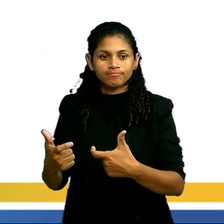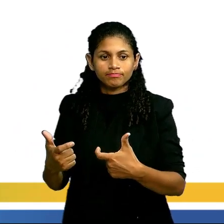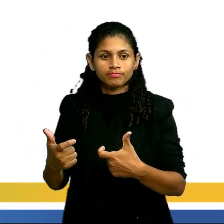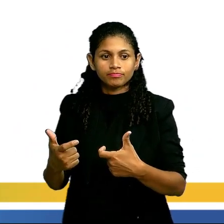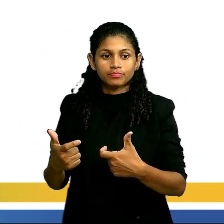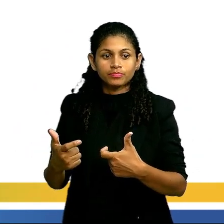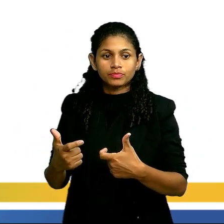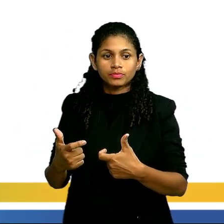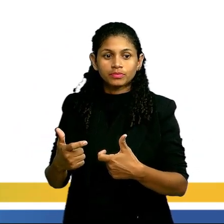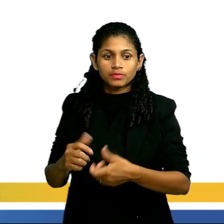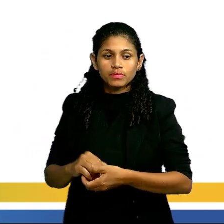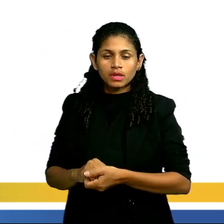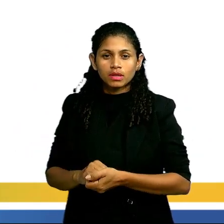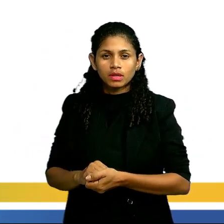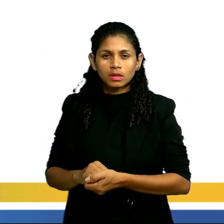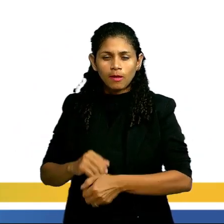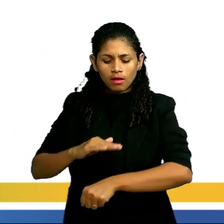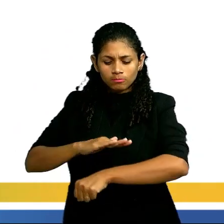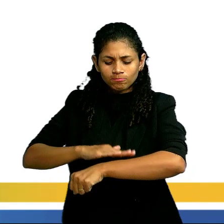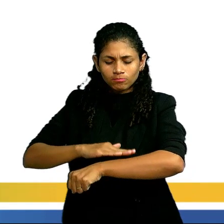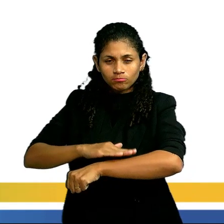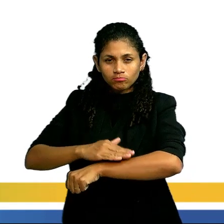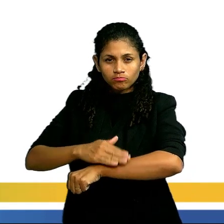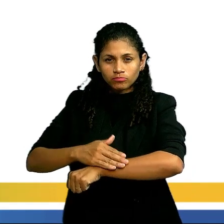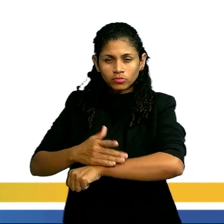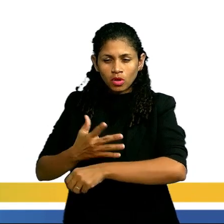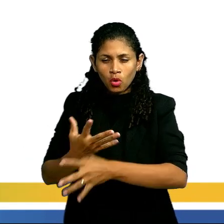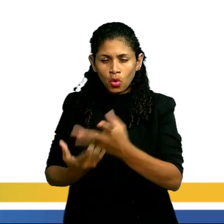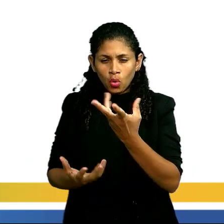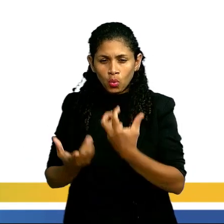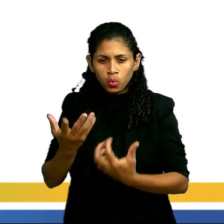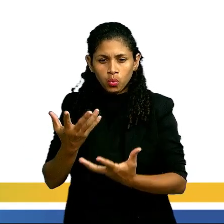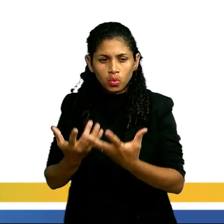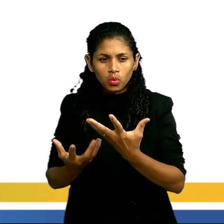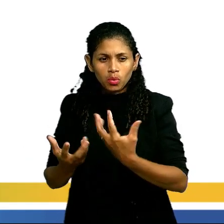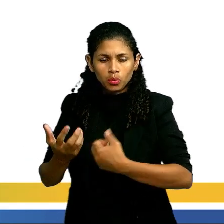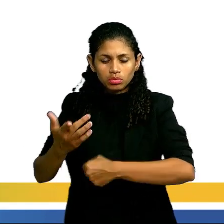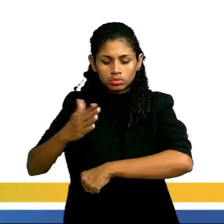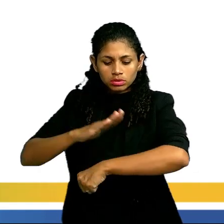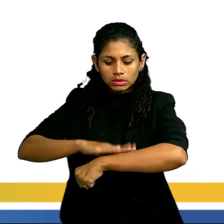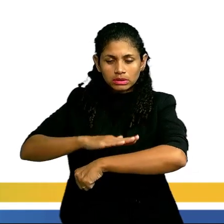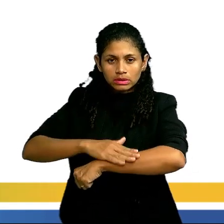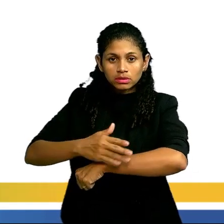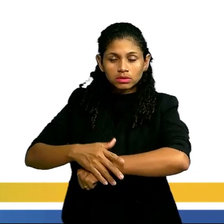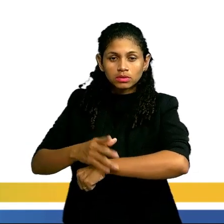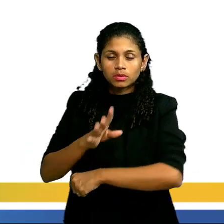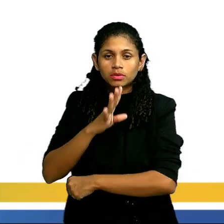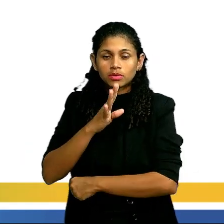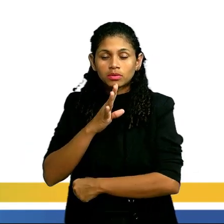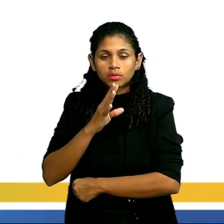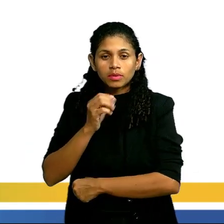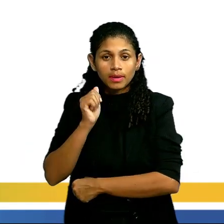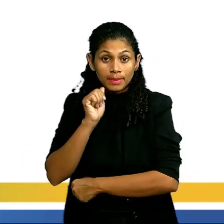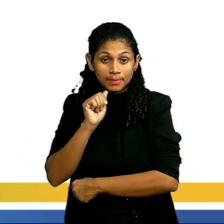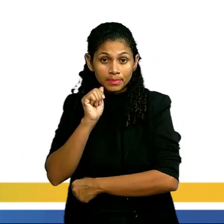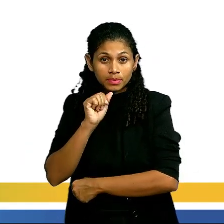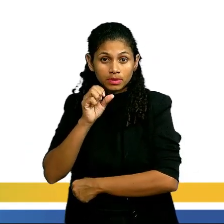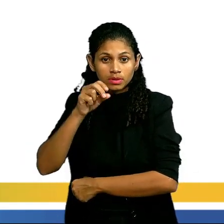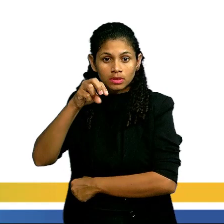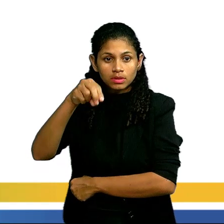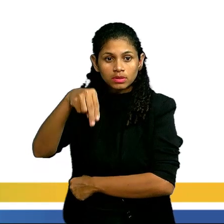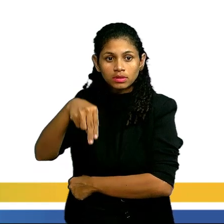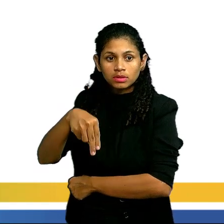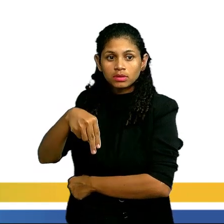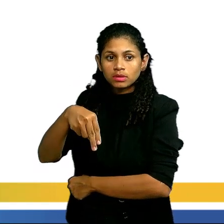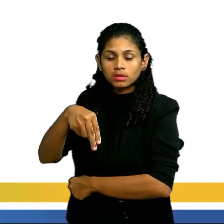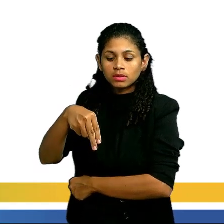queimaduras profundas nessa menina que está aí na frente, né? Que é conhecida como a menina do napalm, como o nome já diz, a